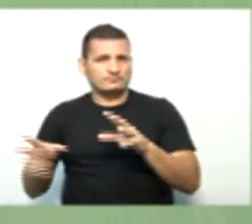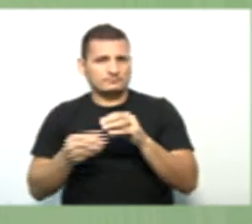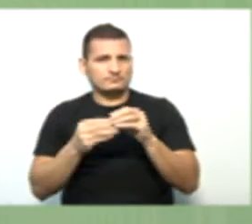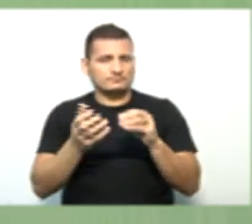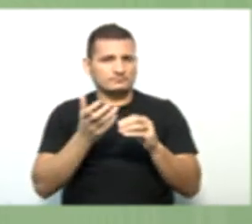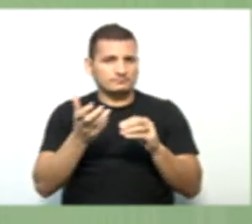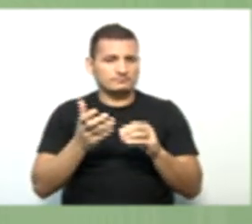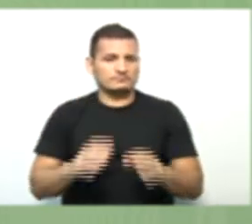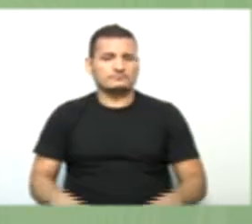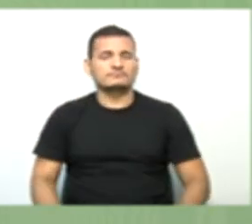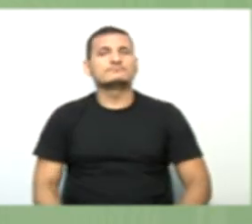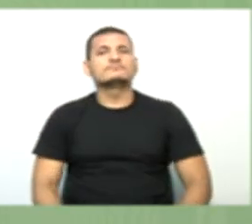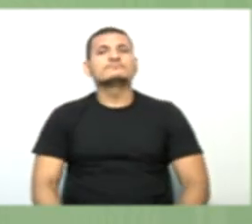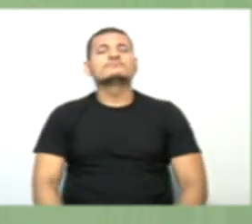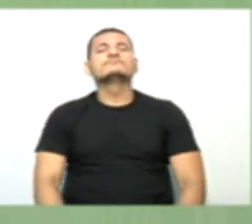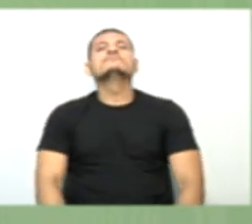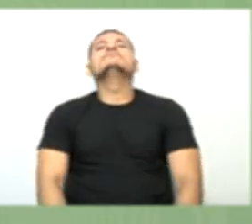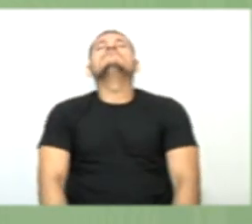Olha,